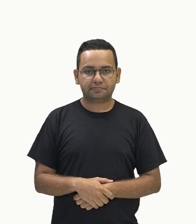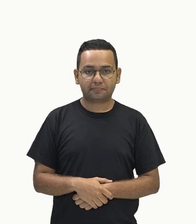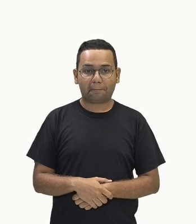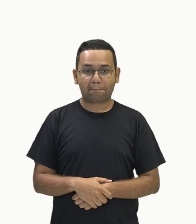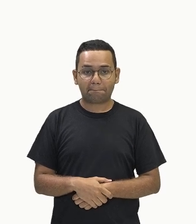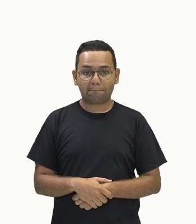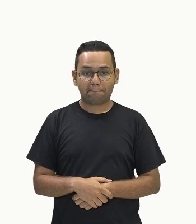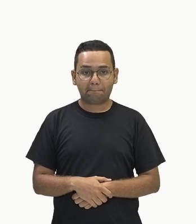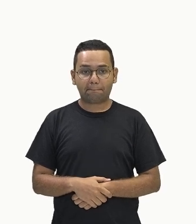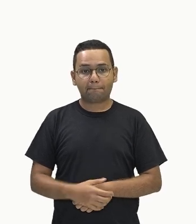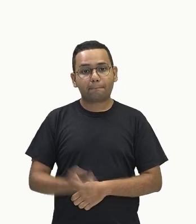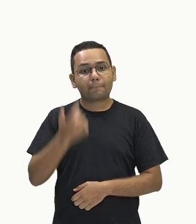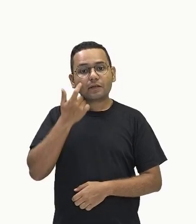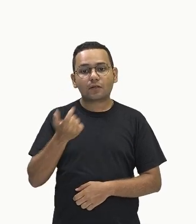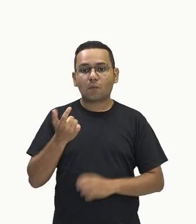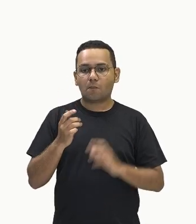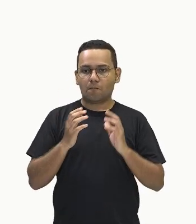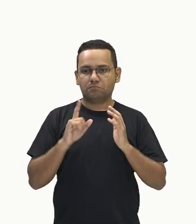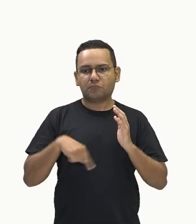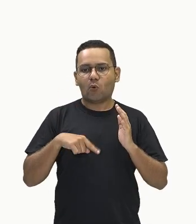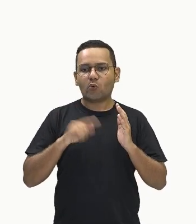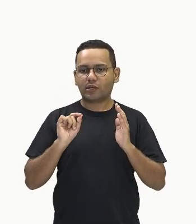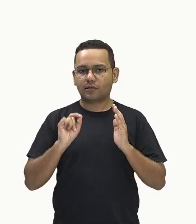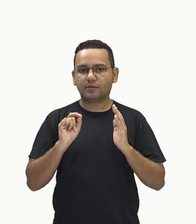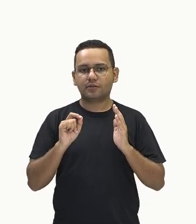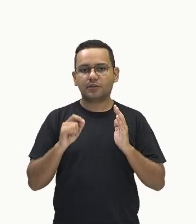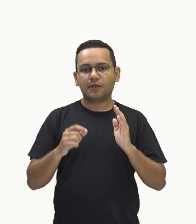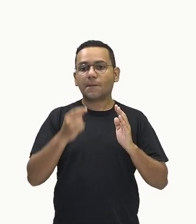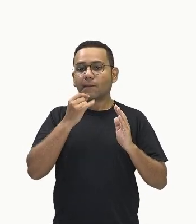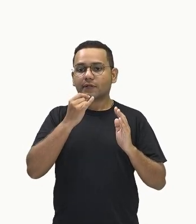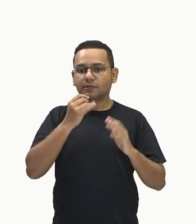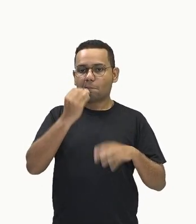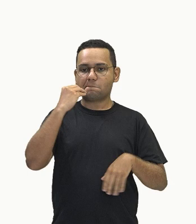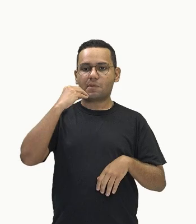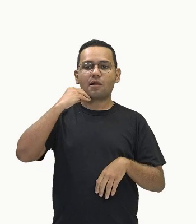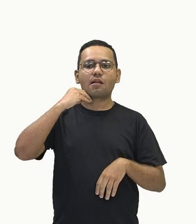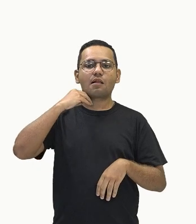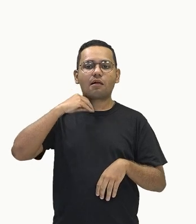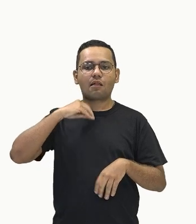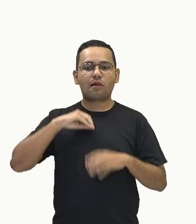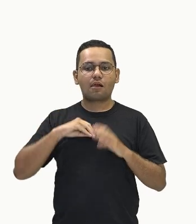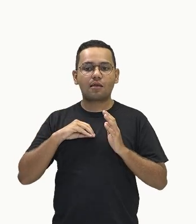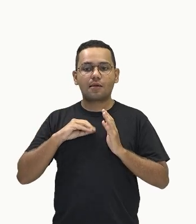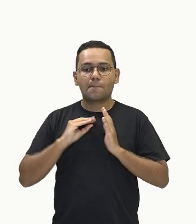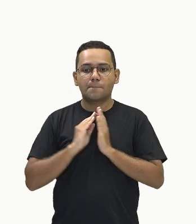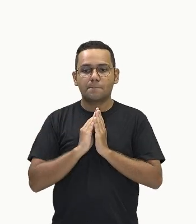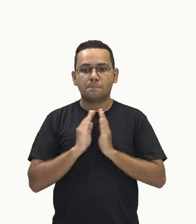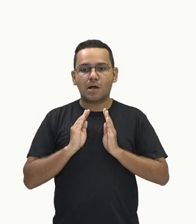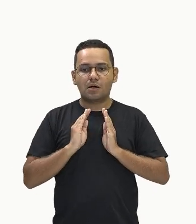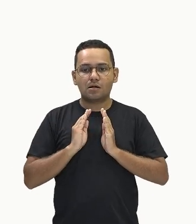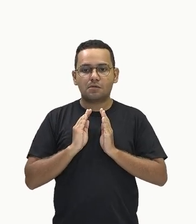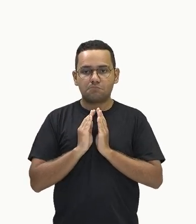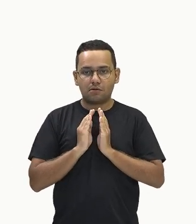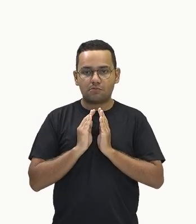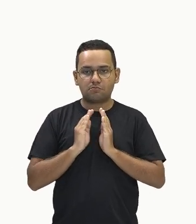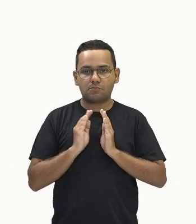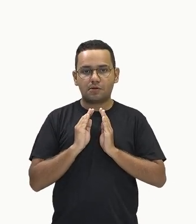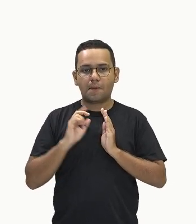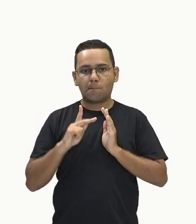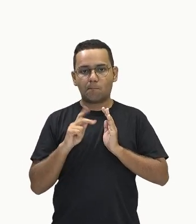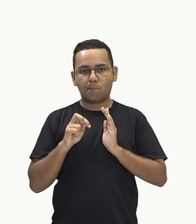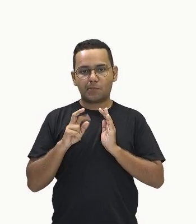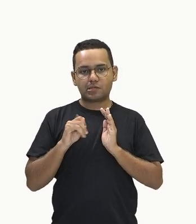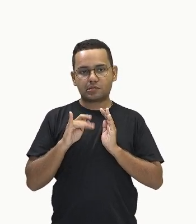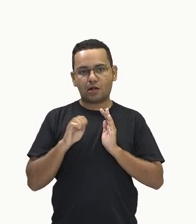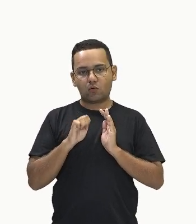movimentos peristálticos, certo? Deixa eu apagar para destacar melhor. Os